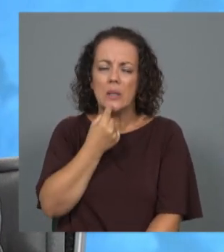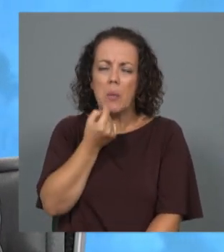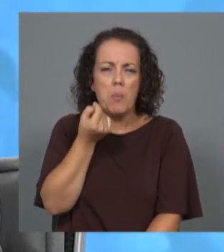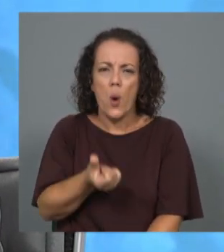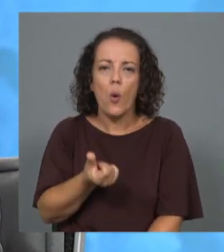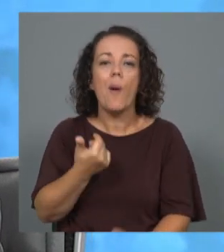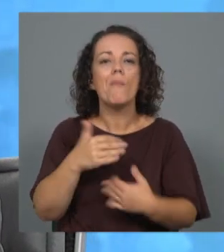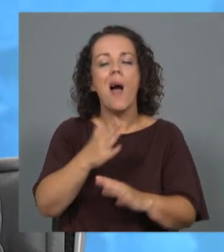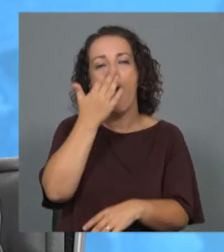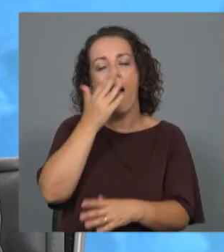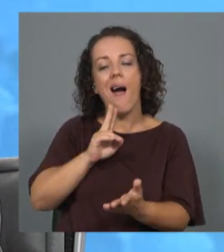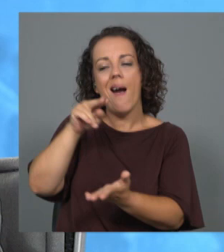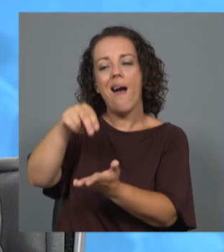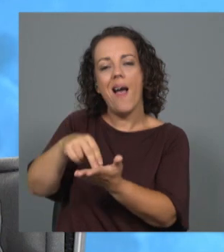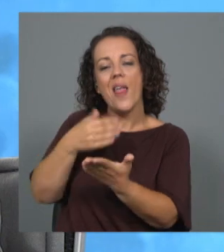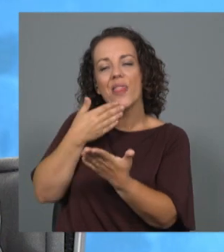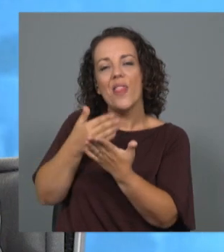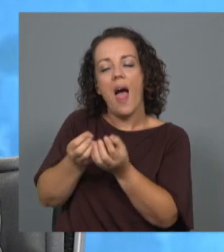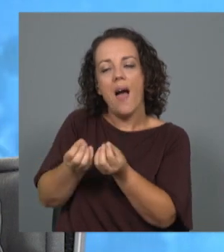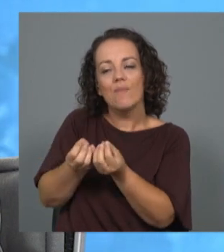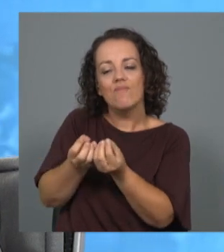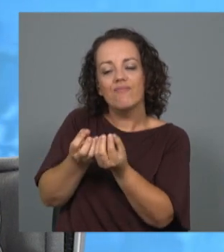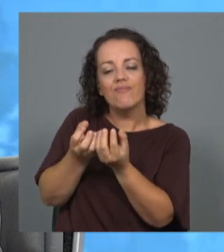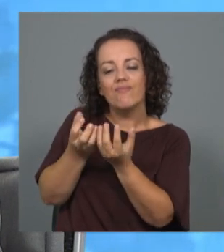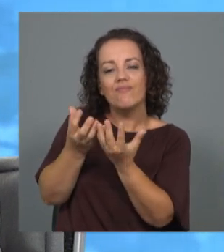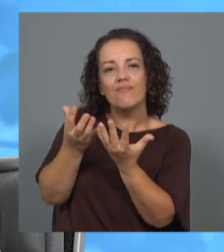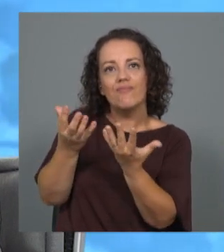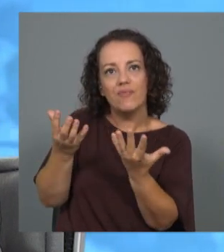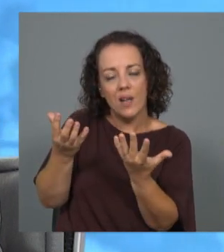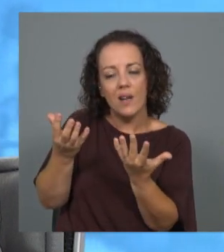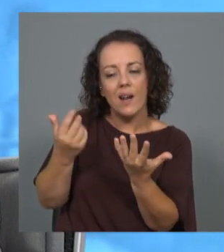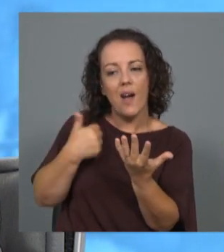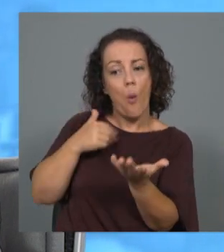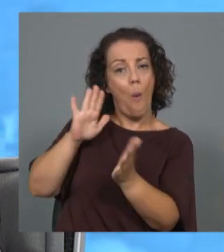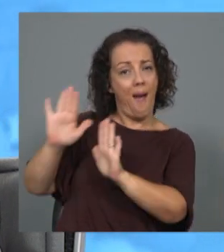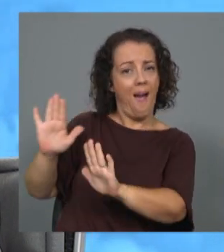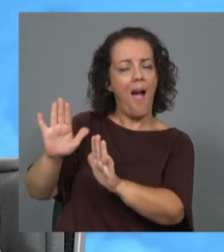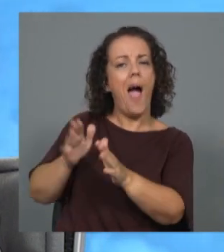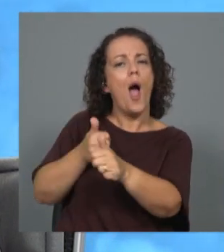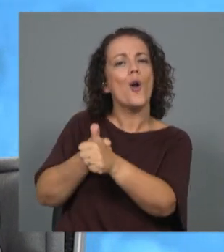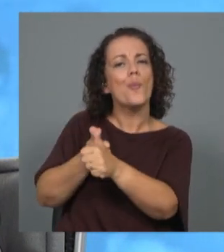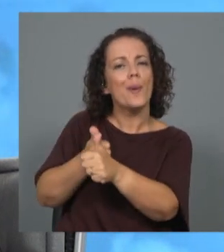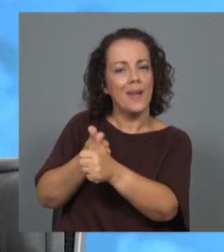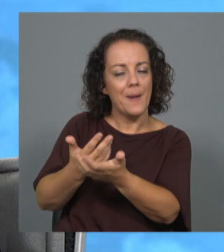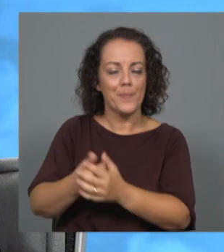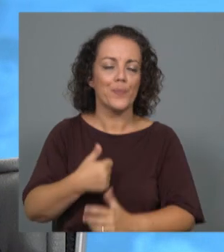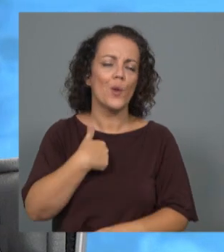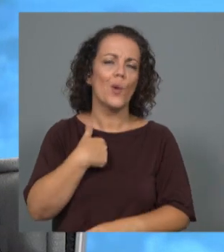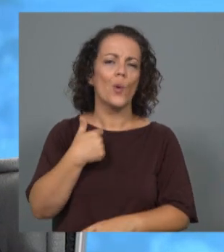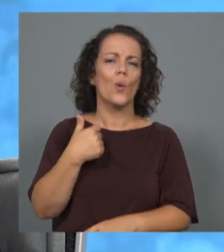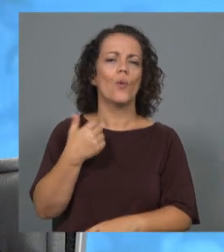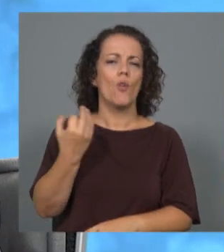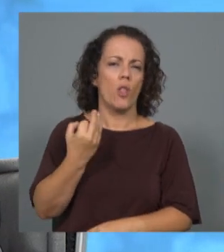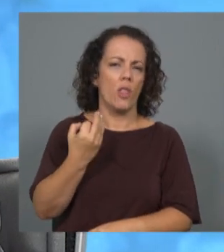fermento. E é o fermento que acompanha. Eu uma vez estava